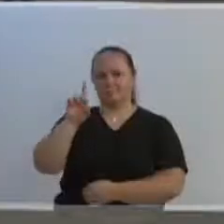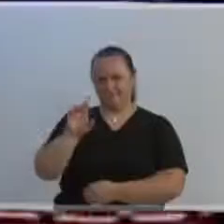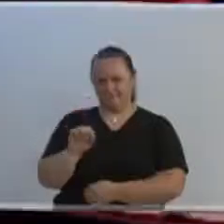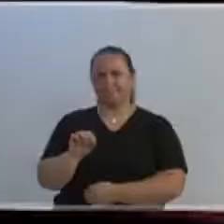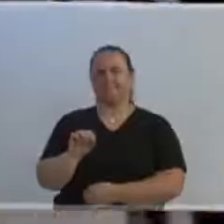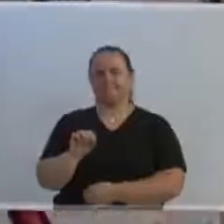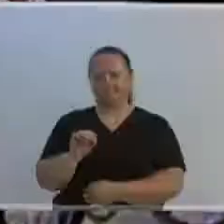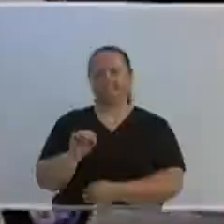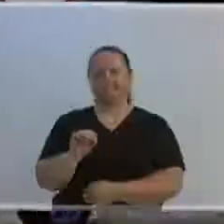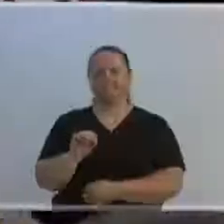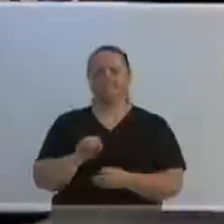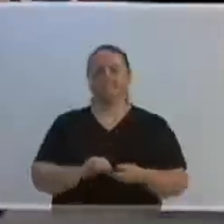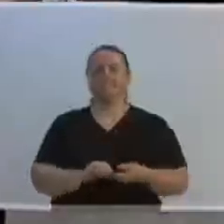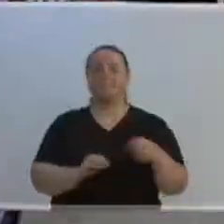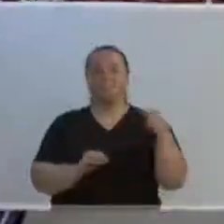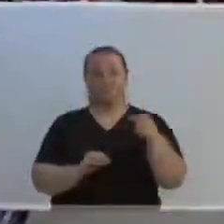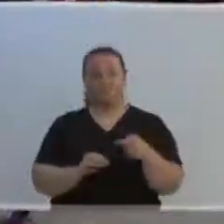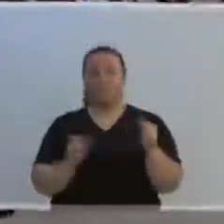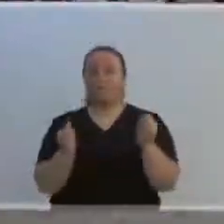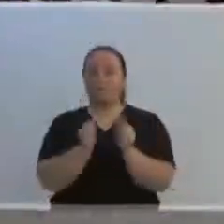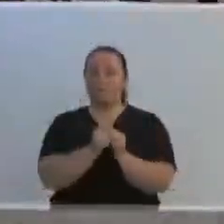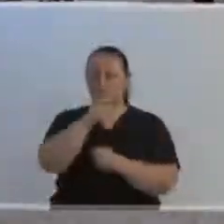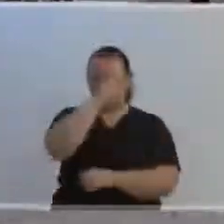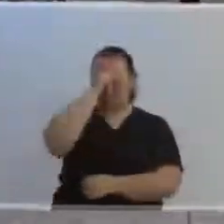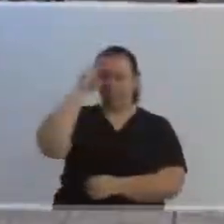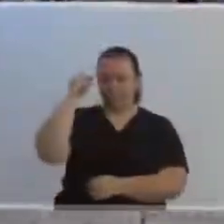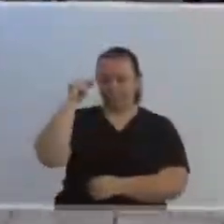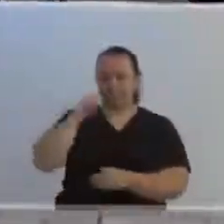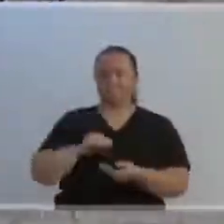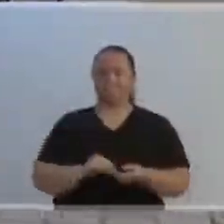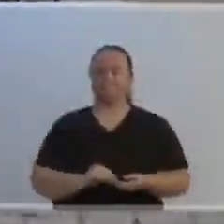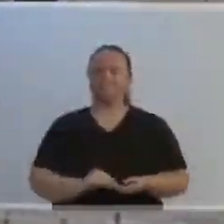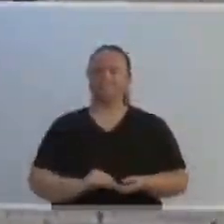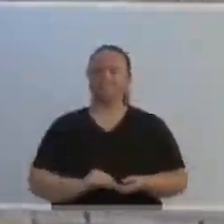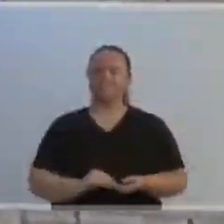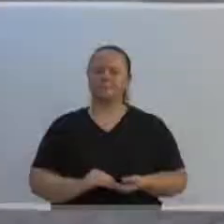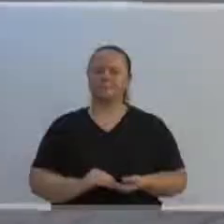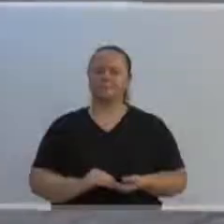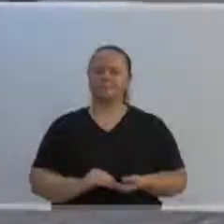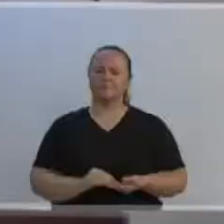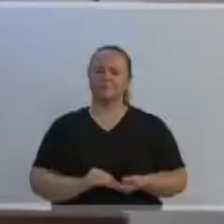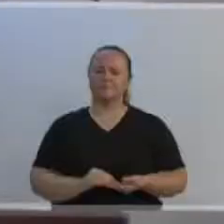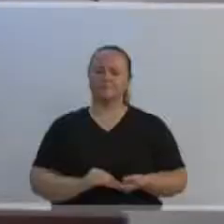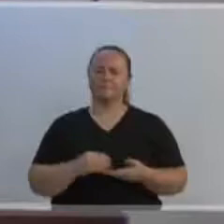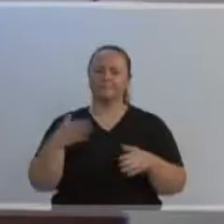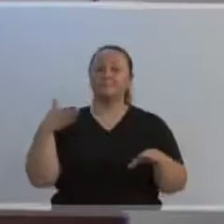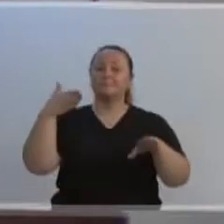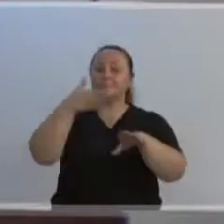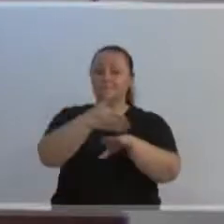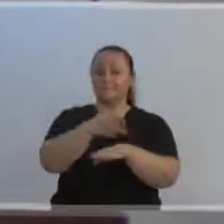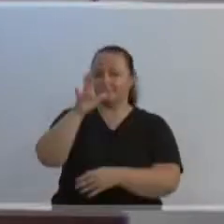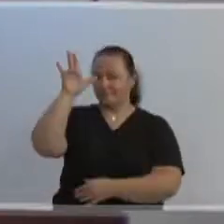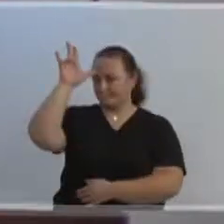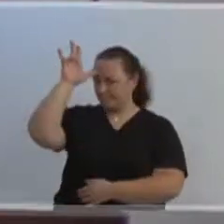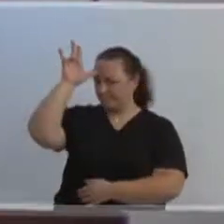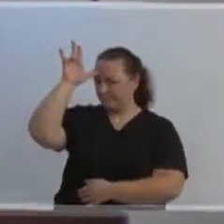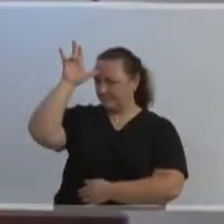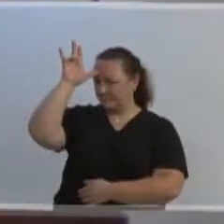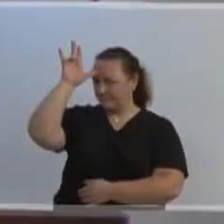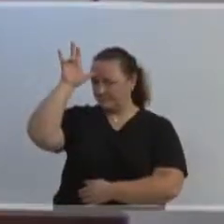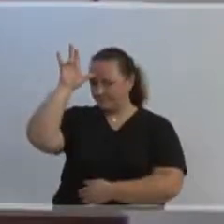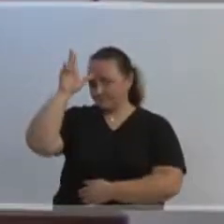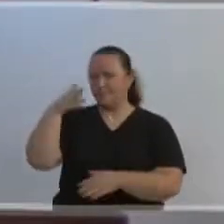junto com o prefeito que estivemos na nave topava no